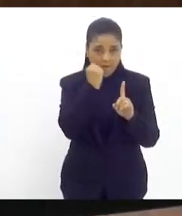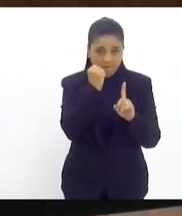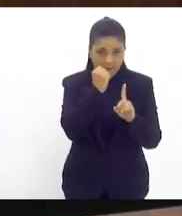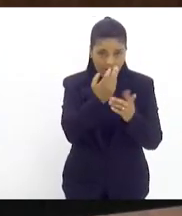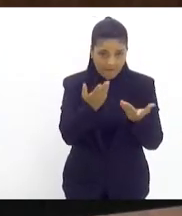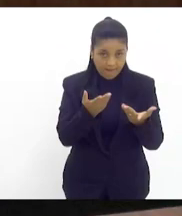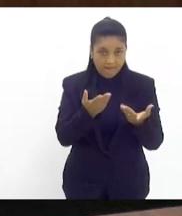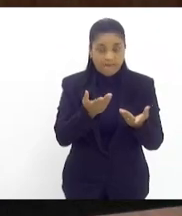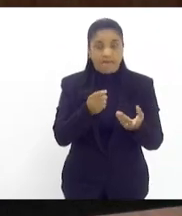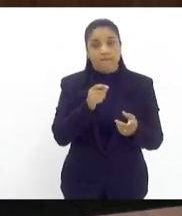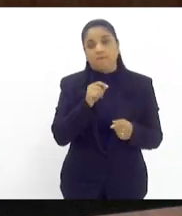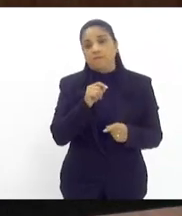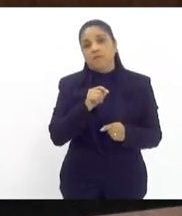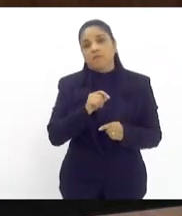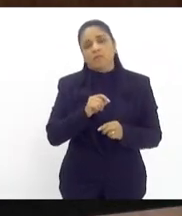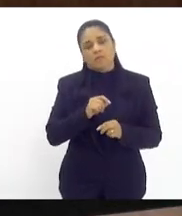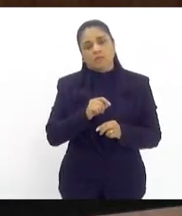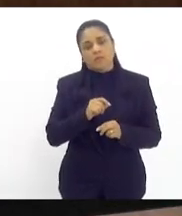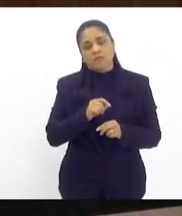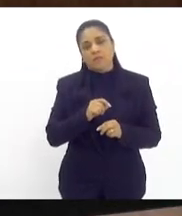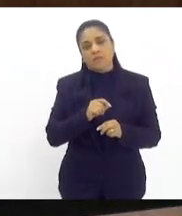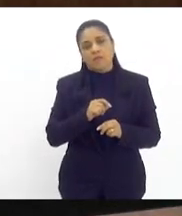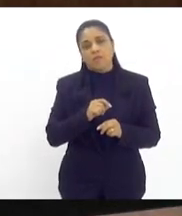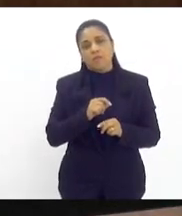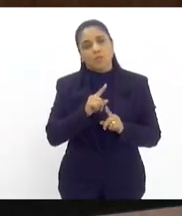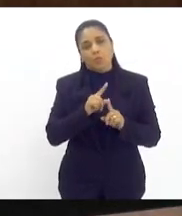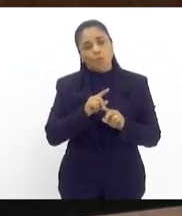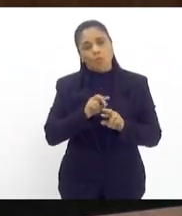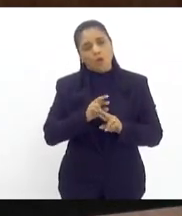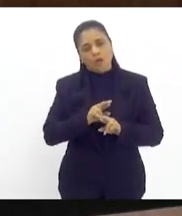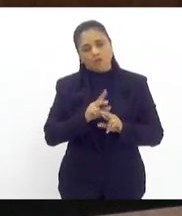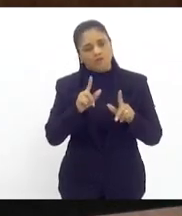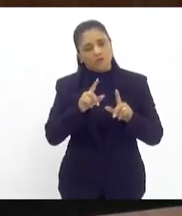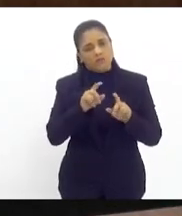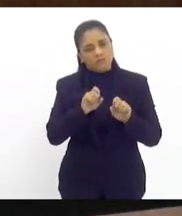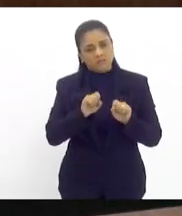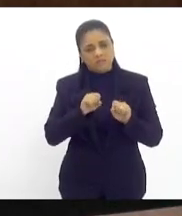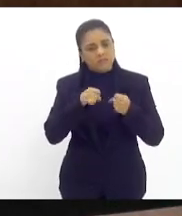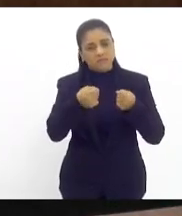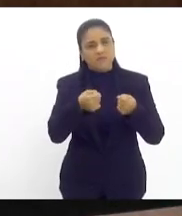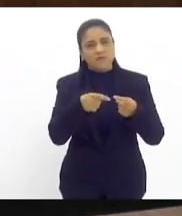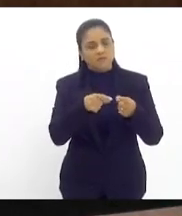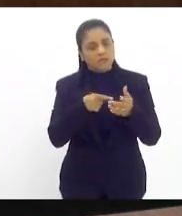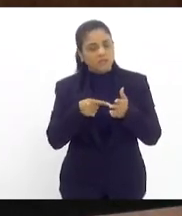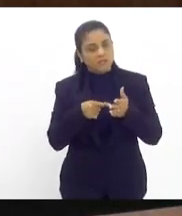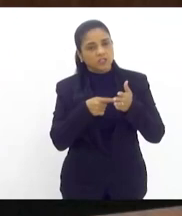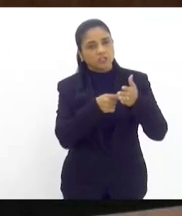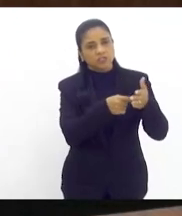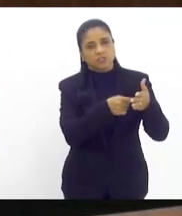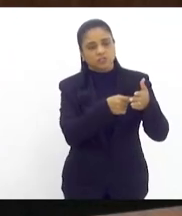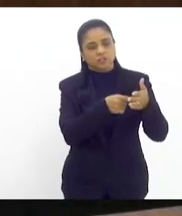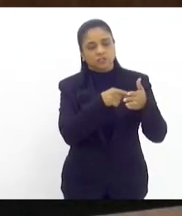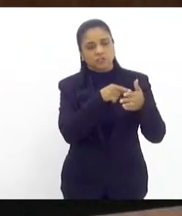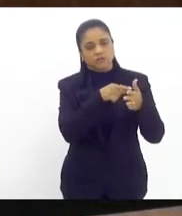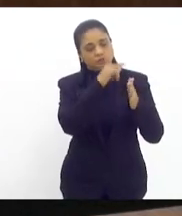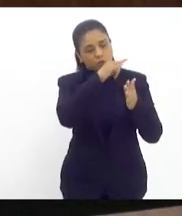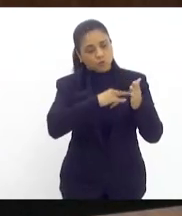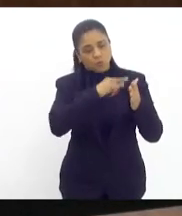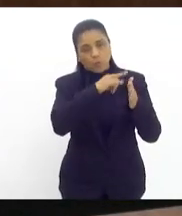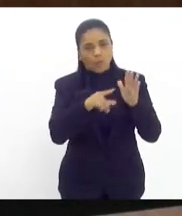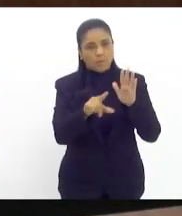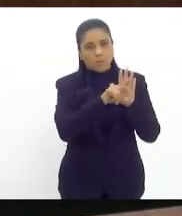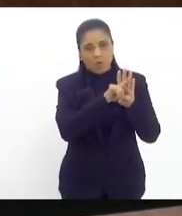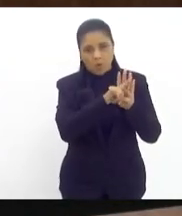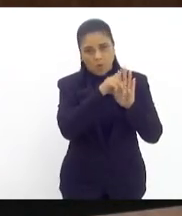não é a defesa de uma indicação legislativa como esta que